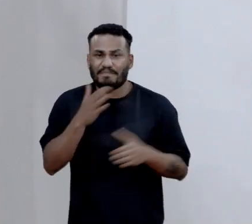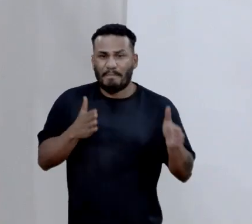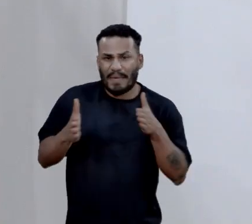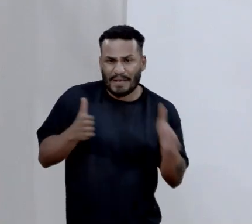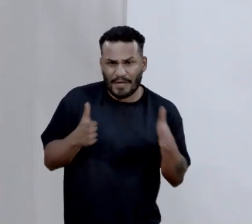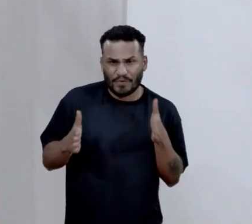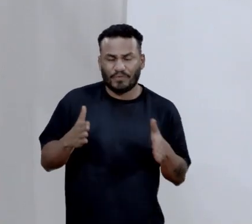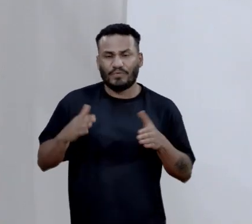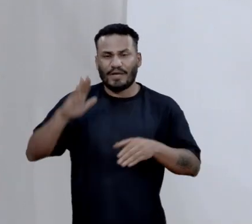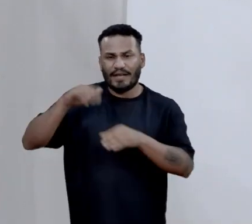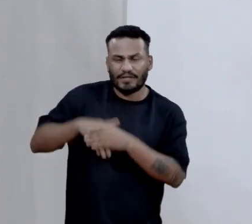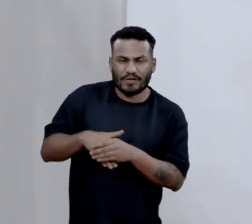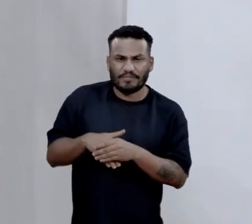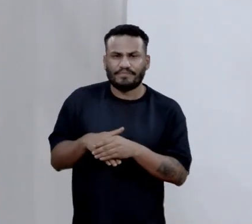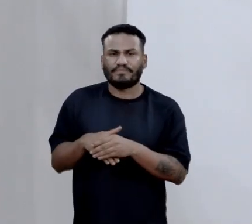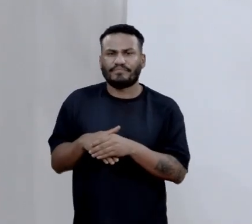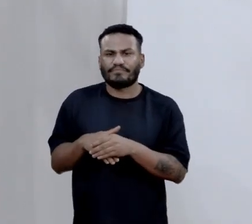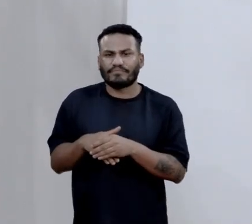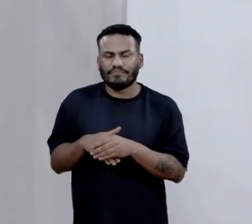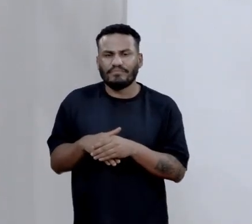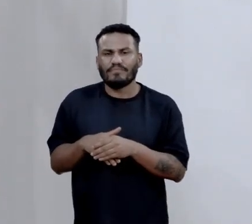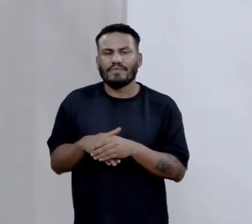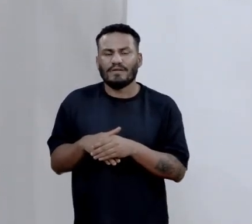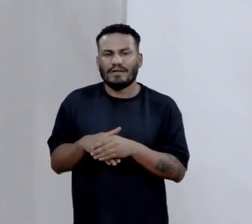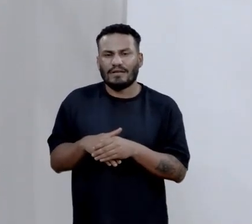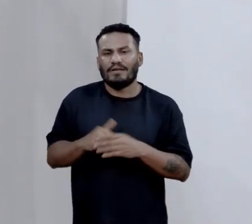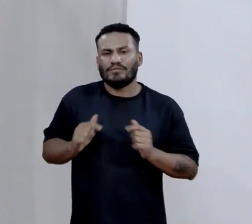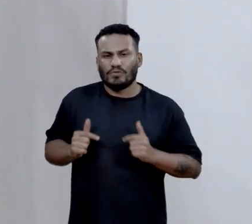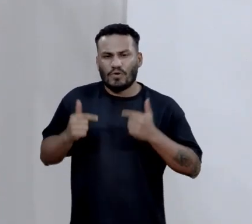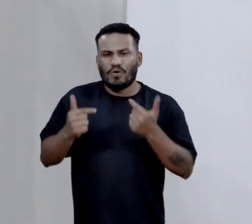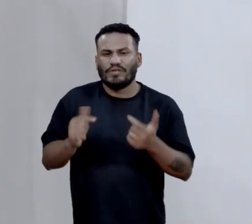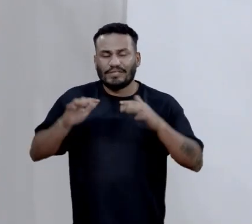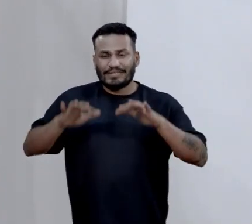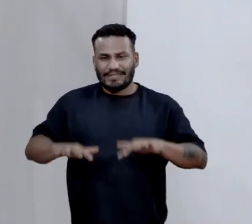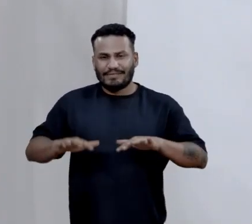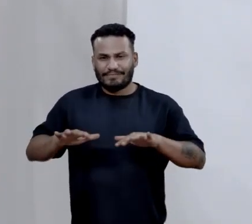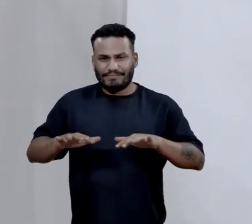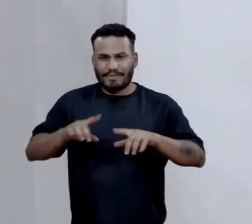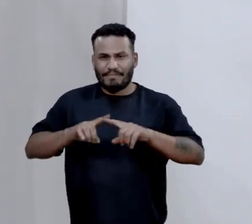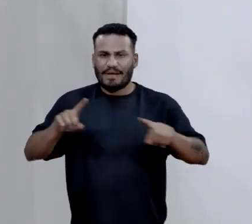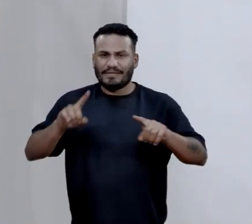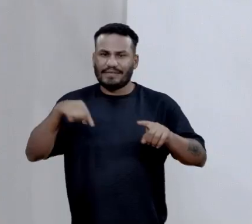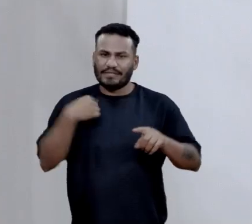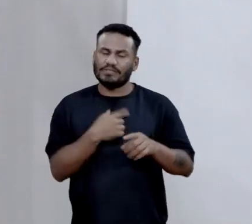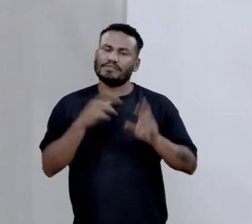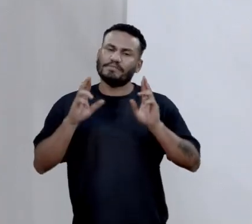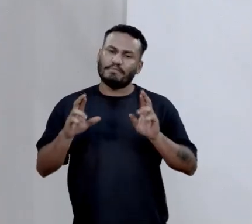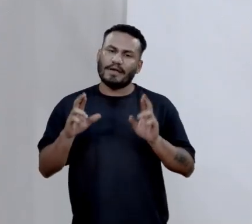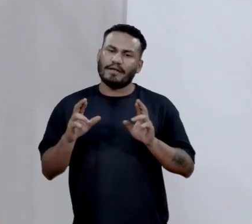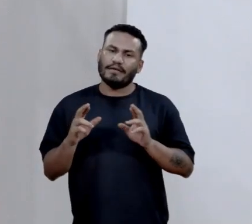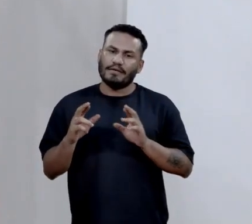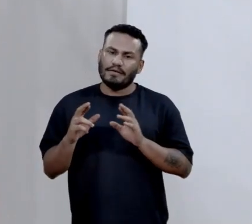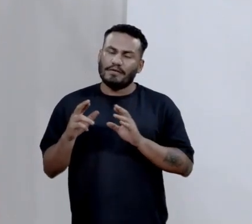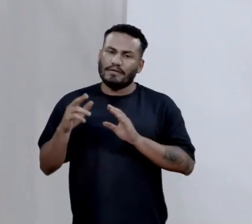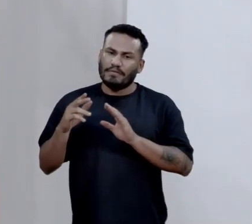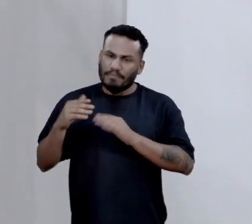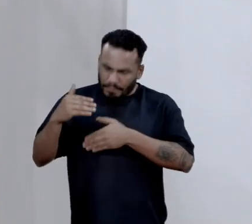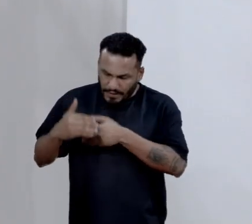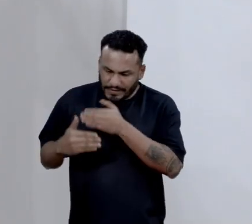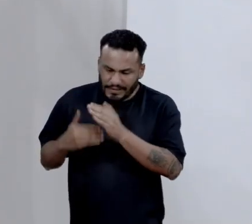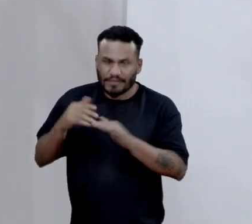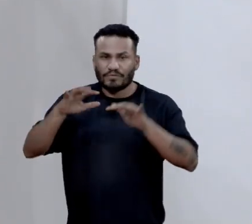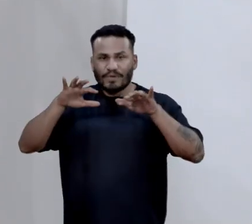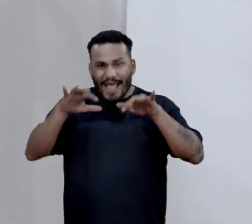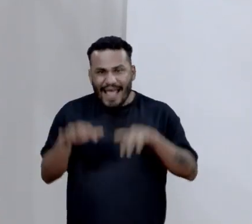período eleitoral que veda ações dessa magnitude, mas nós esperamos que, passado o processo eleitoral, essa